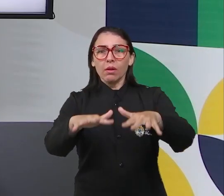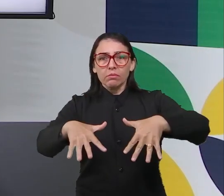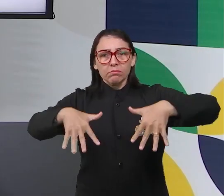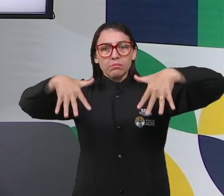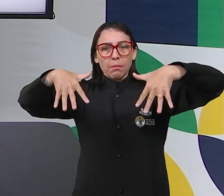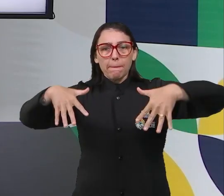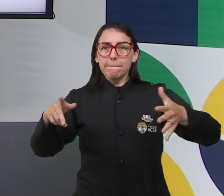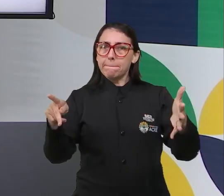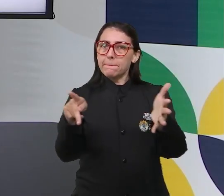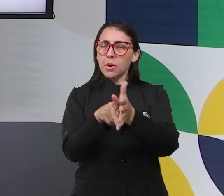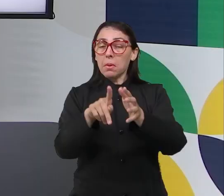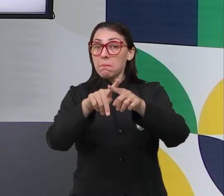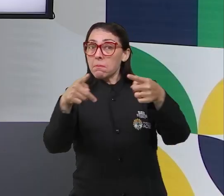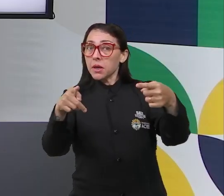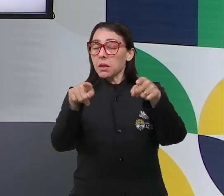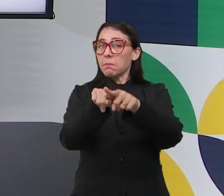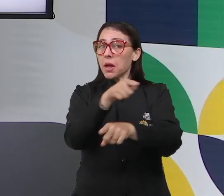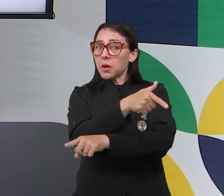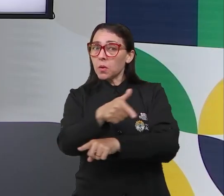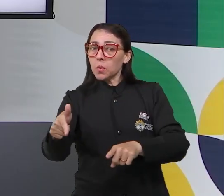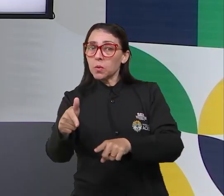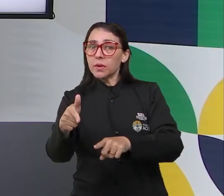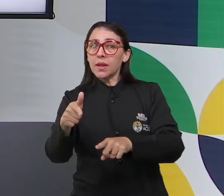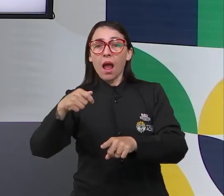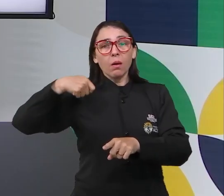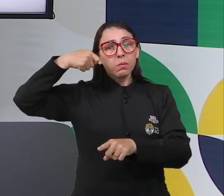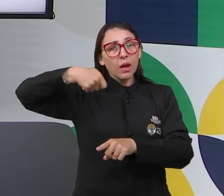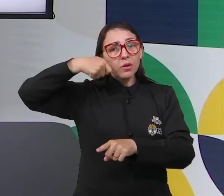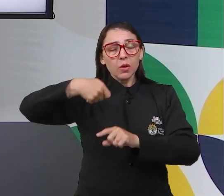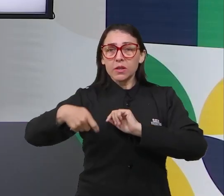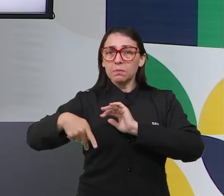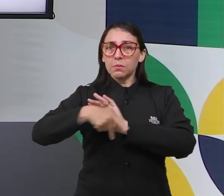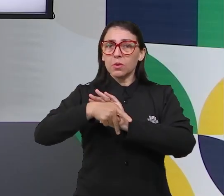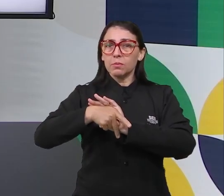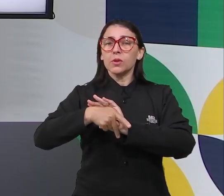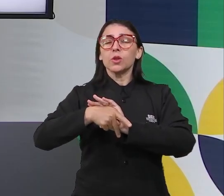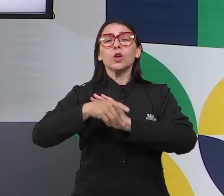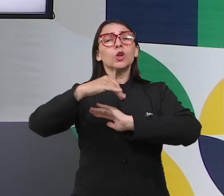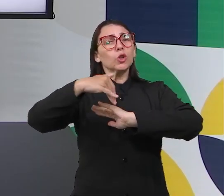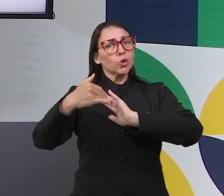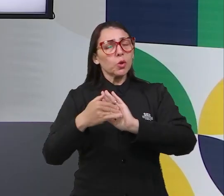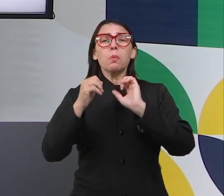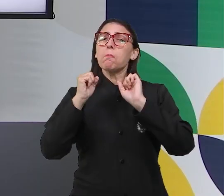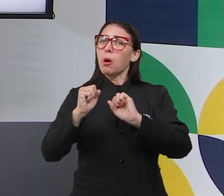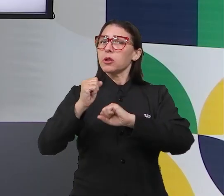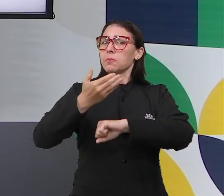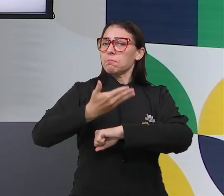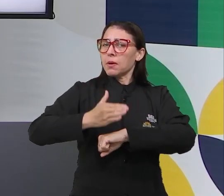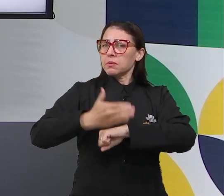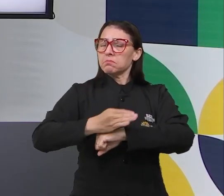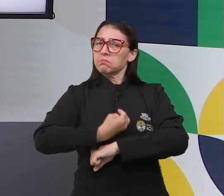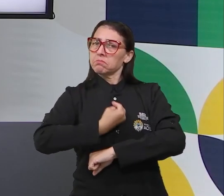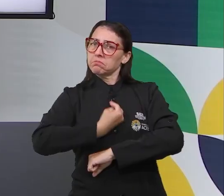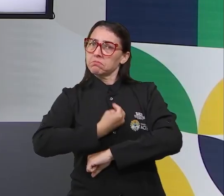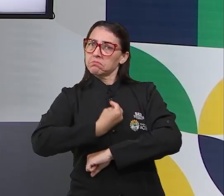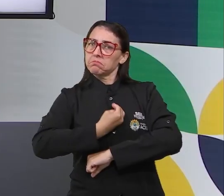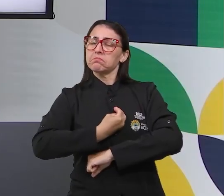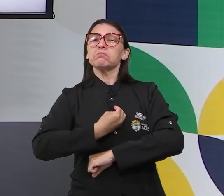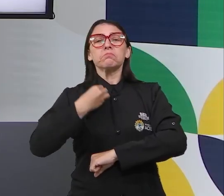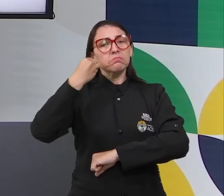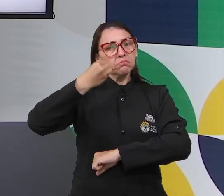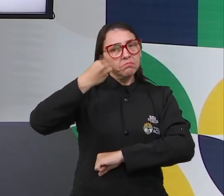plateia específica, mas também não existe atores específicos. Todos podem viver o teatro, todos